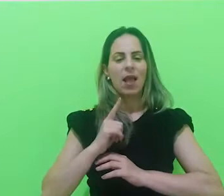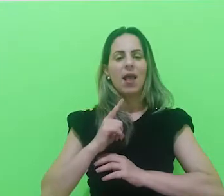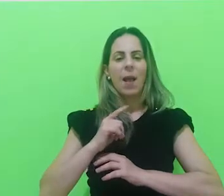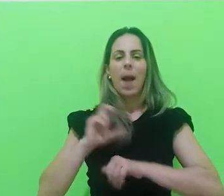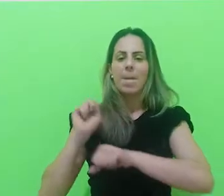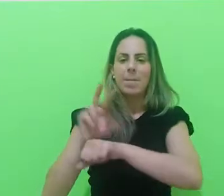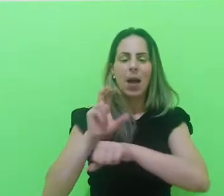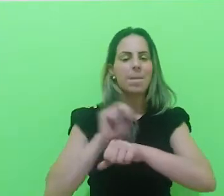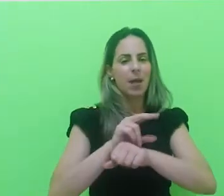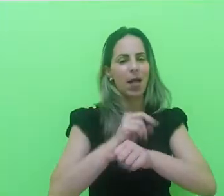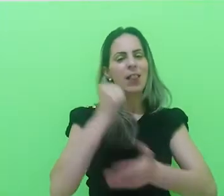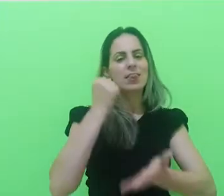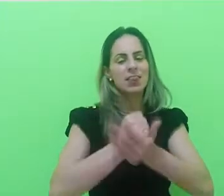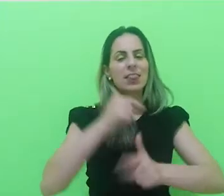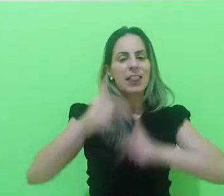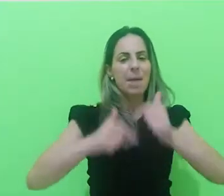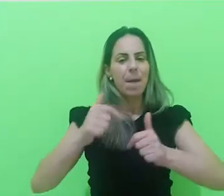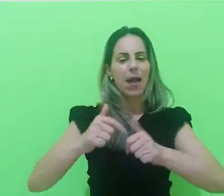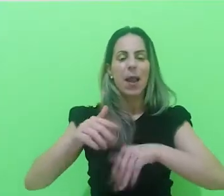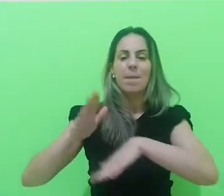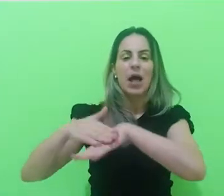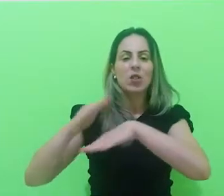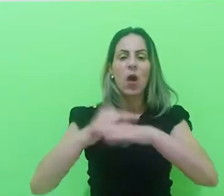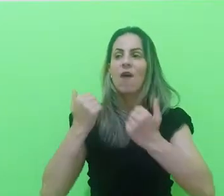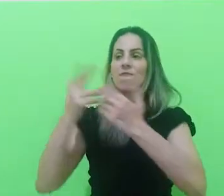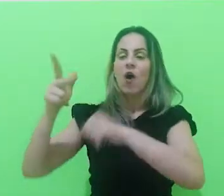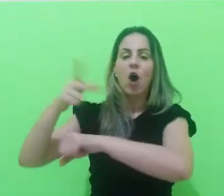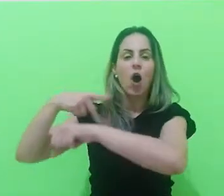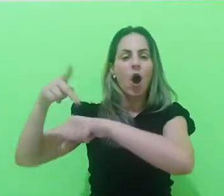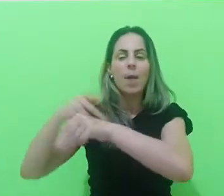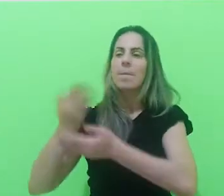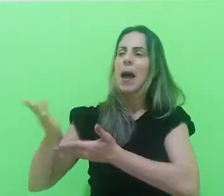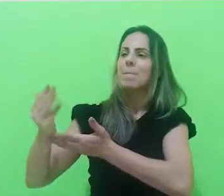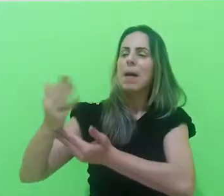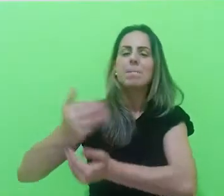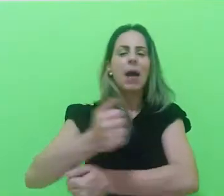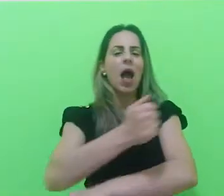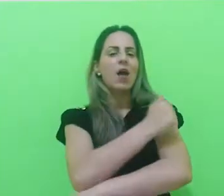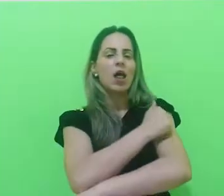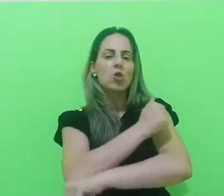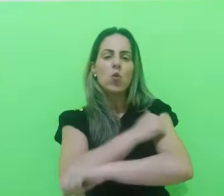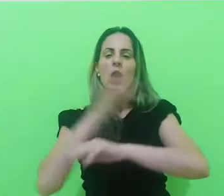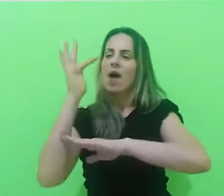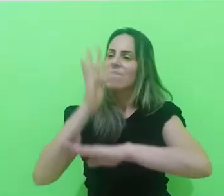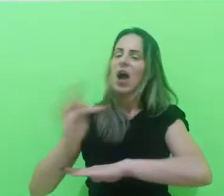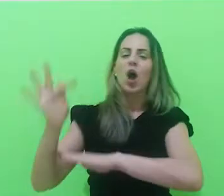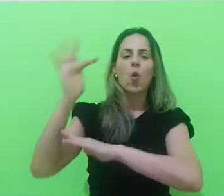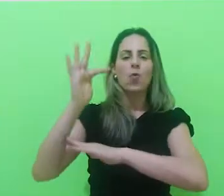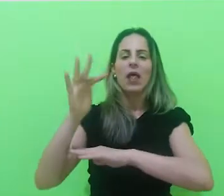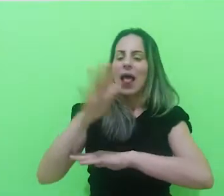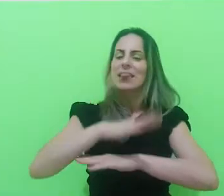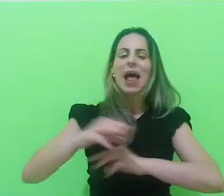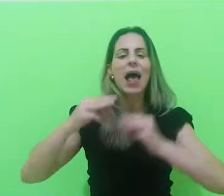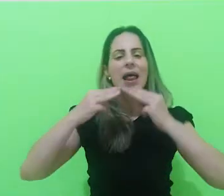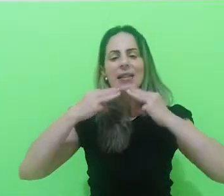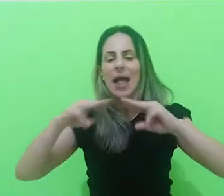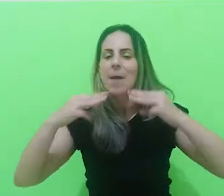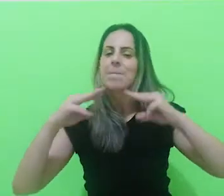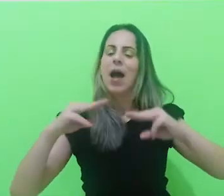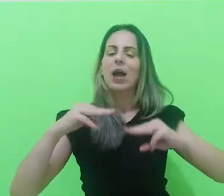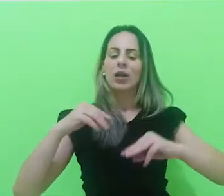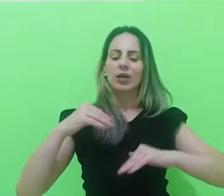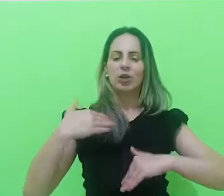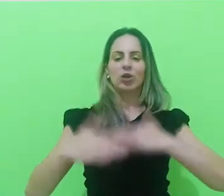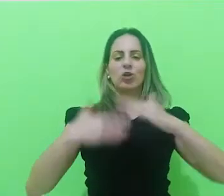para estar atuando lá fora, tá? Seja para captação de alunos para grandes universidades, seja na área de marketing e